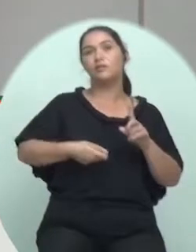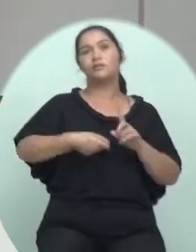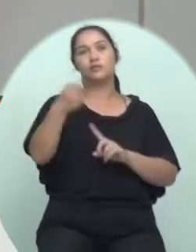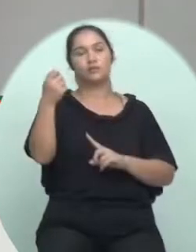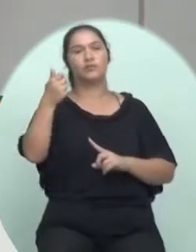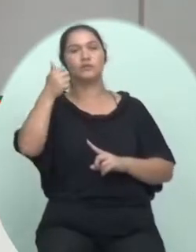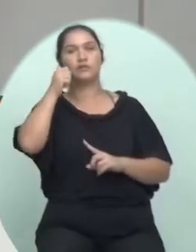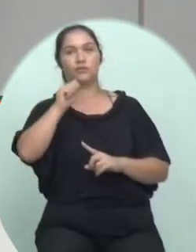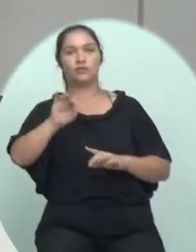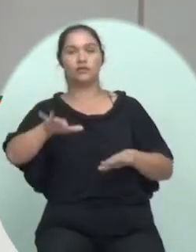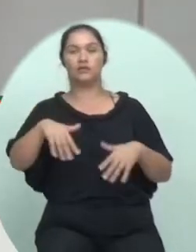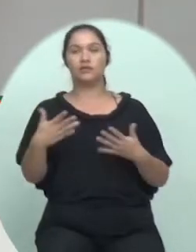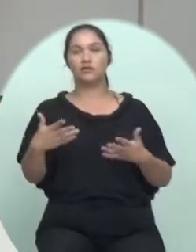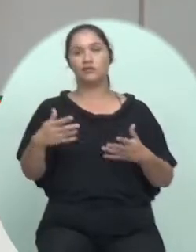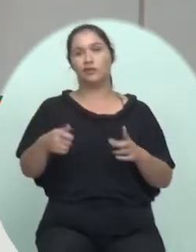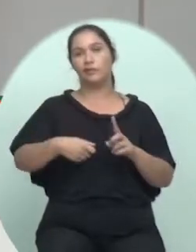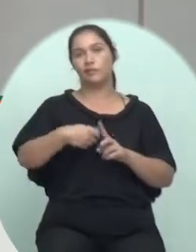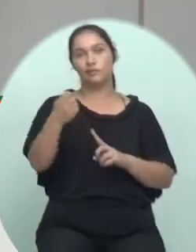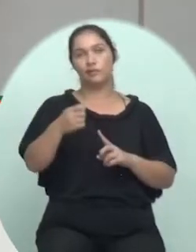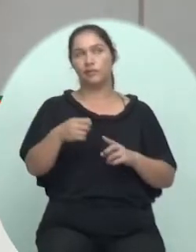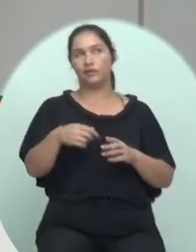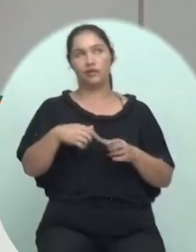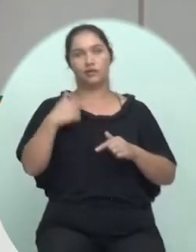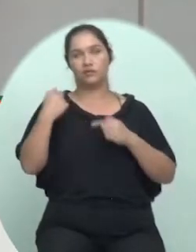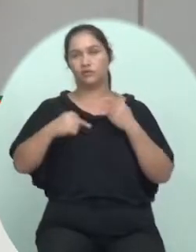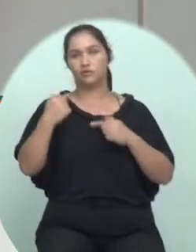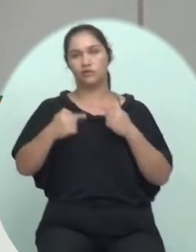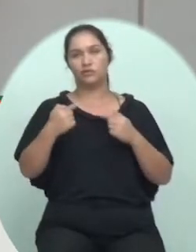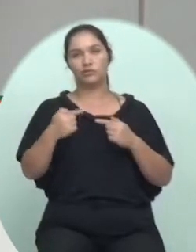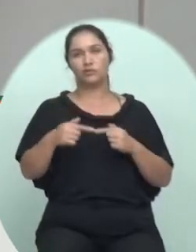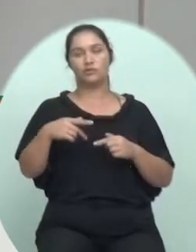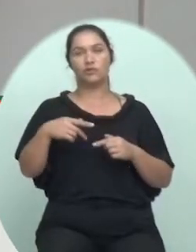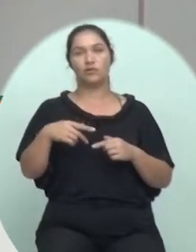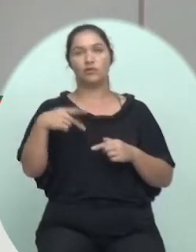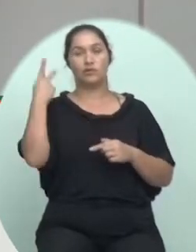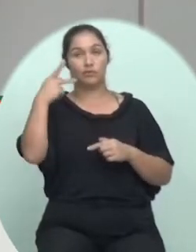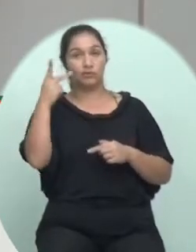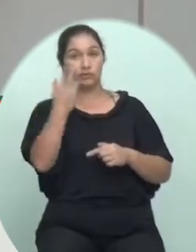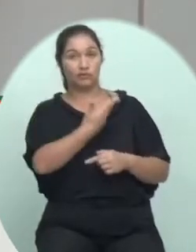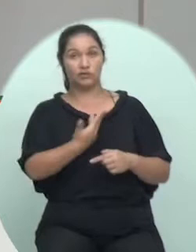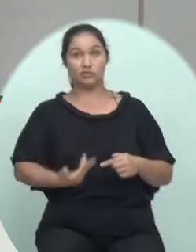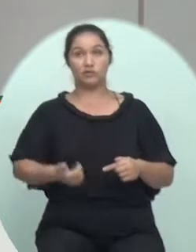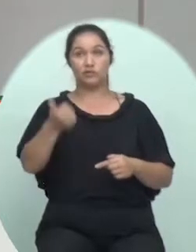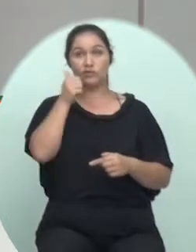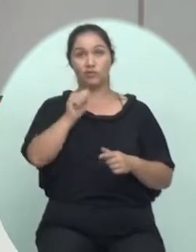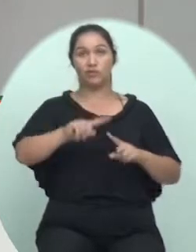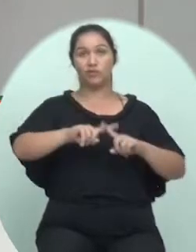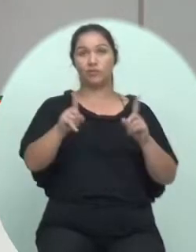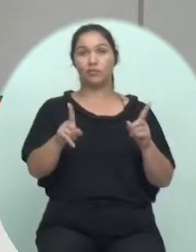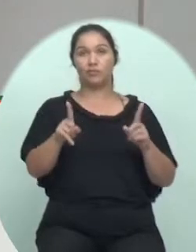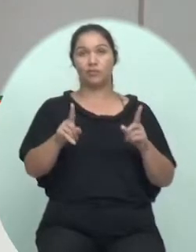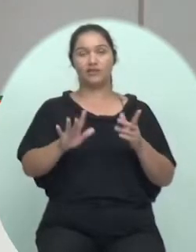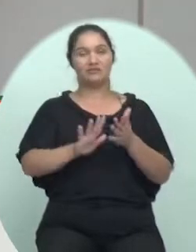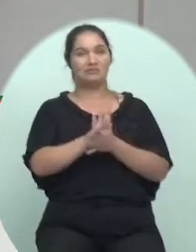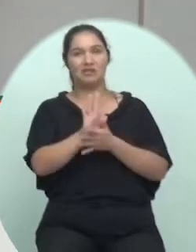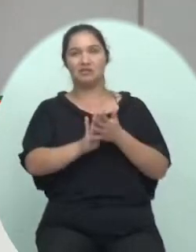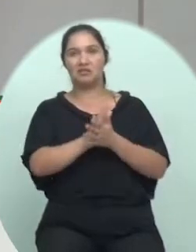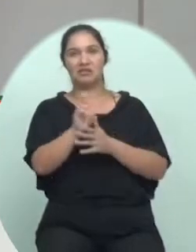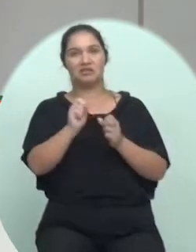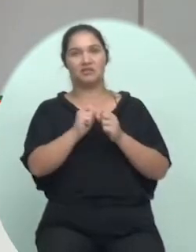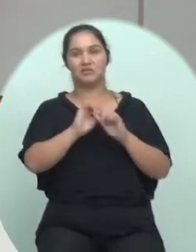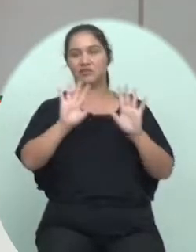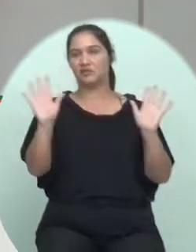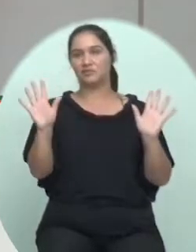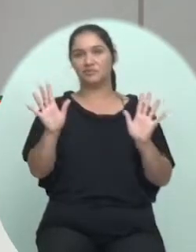da política pública para as mulheres, o que a gente vai fazer, e infelizmente só fica naquele mês, a gente não vê ações a